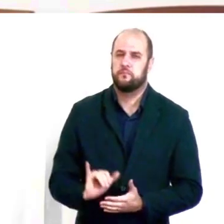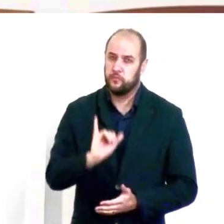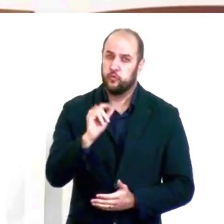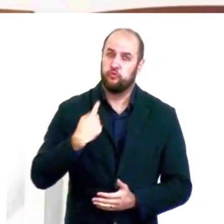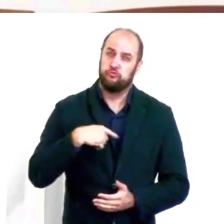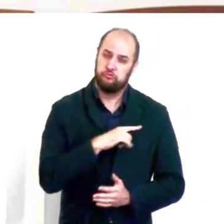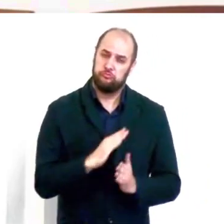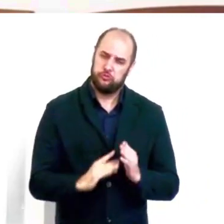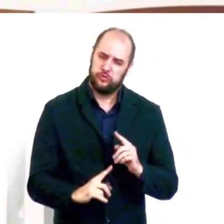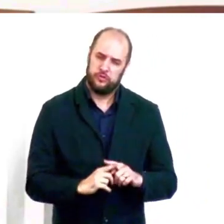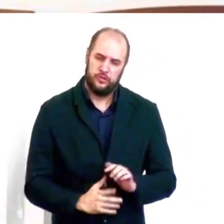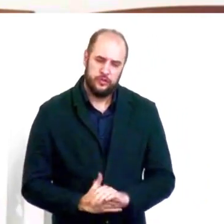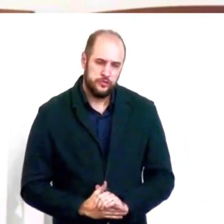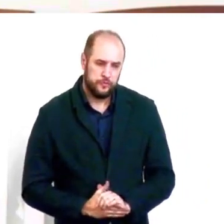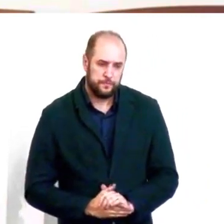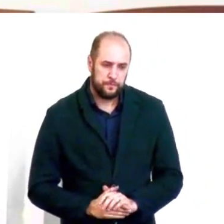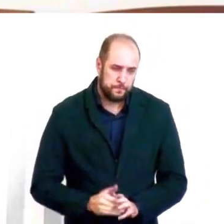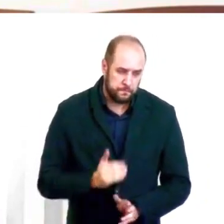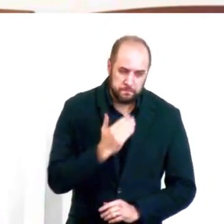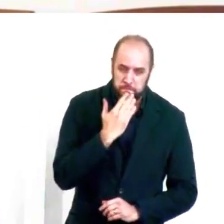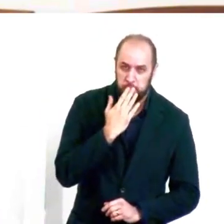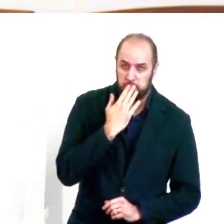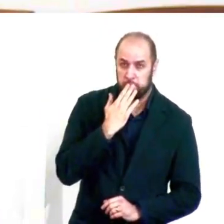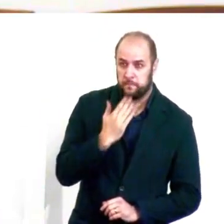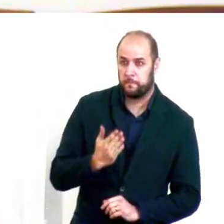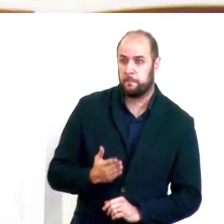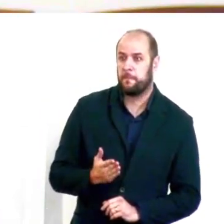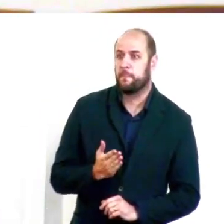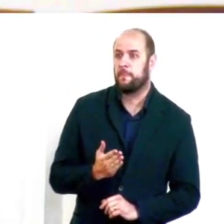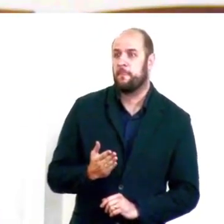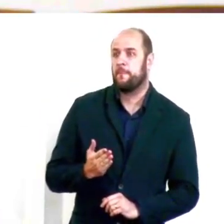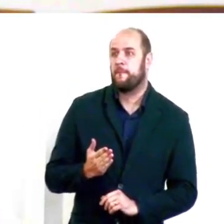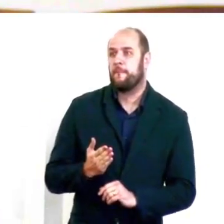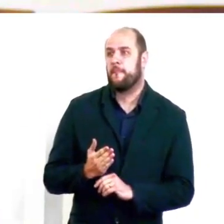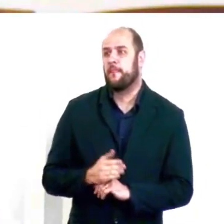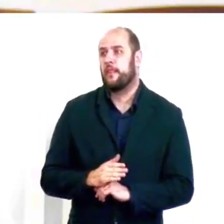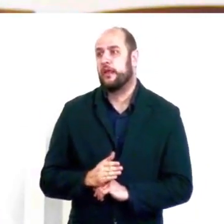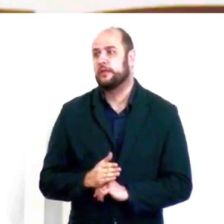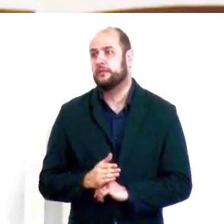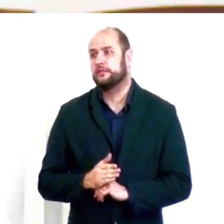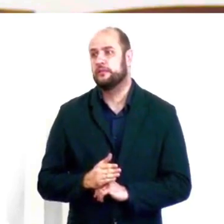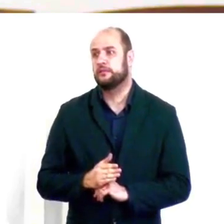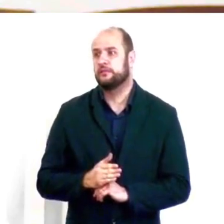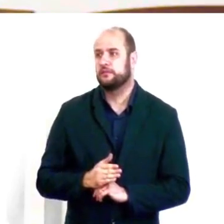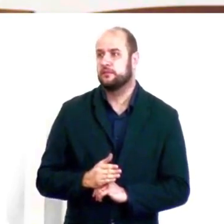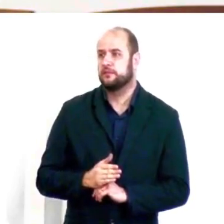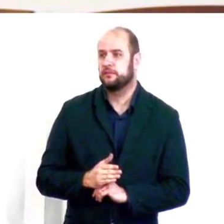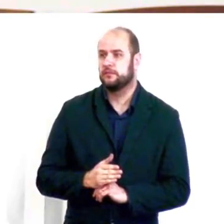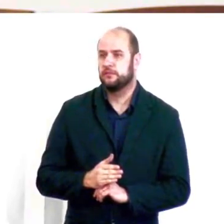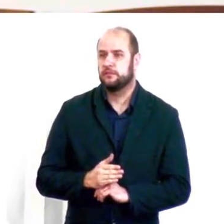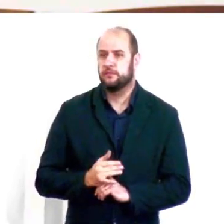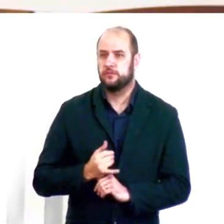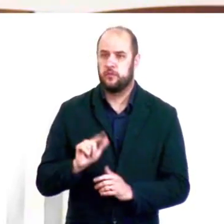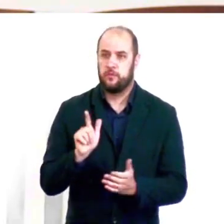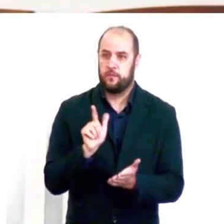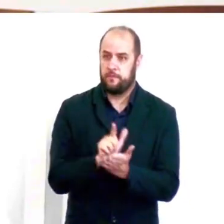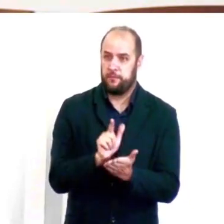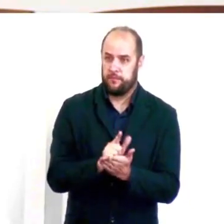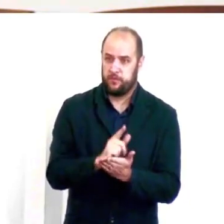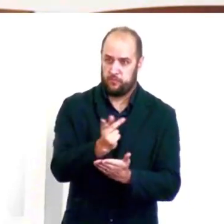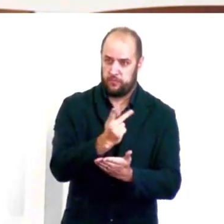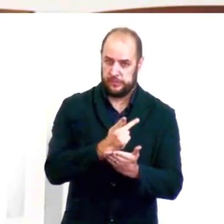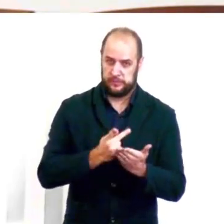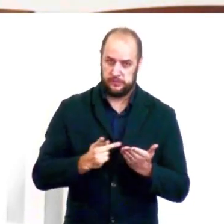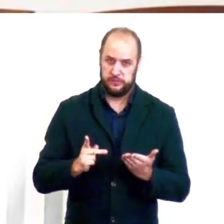nós. Então, eu peço para que, se tiverem aí papel para as crianças desenharem, eu